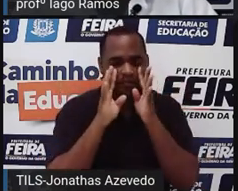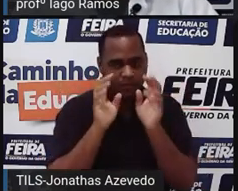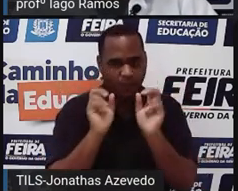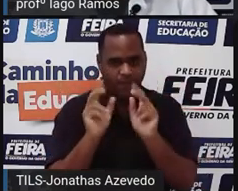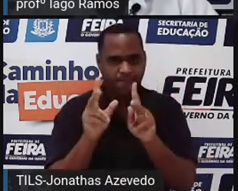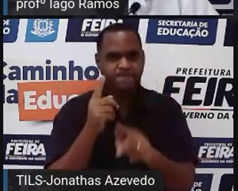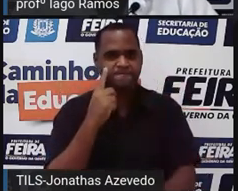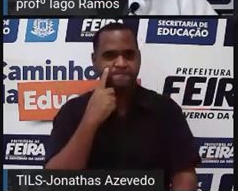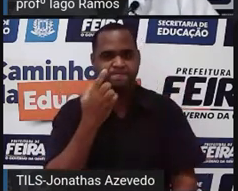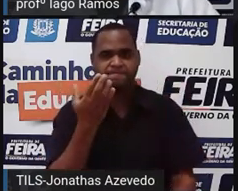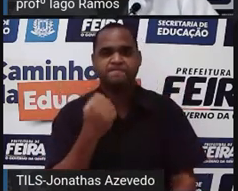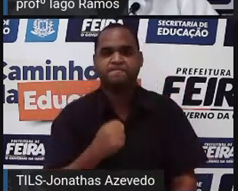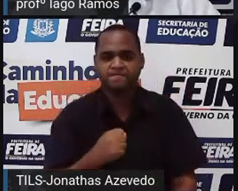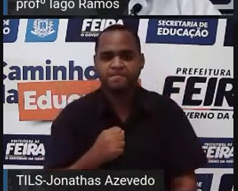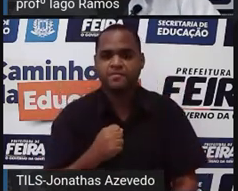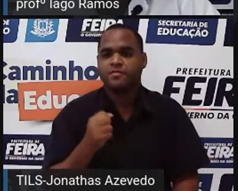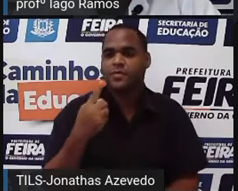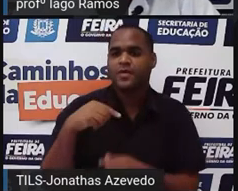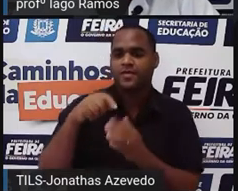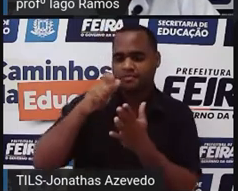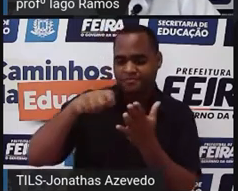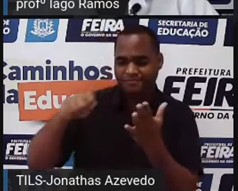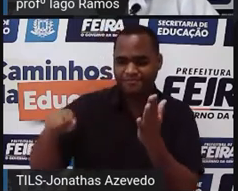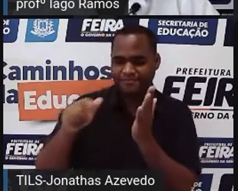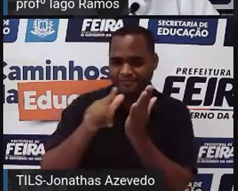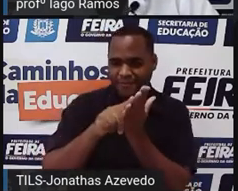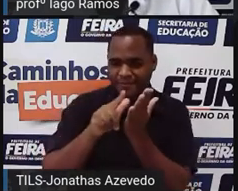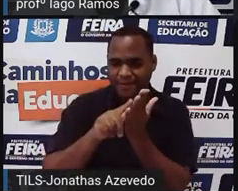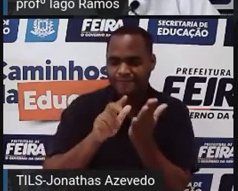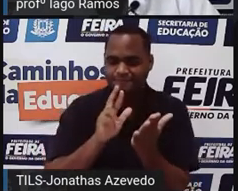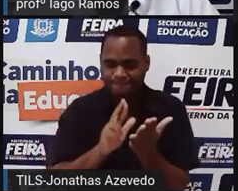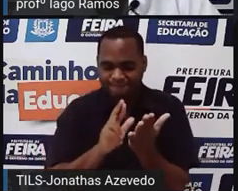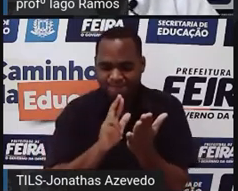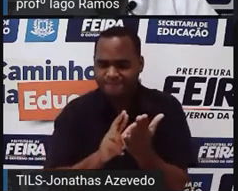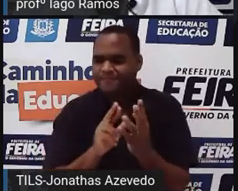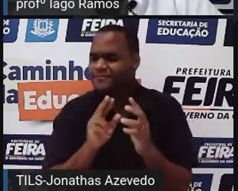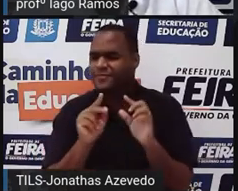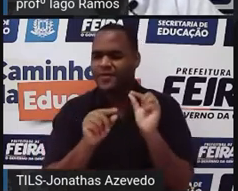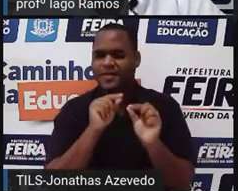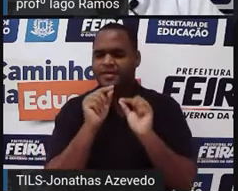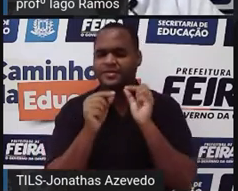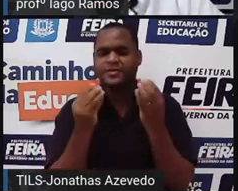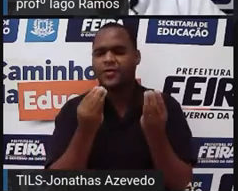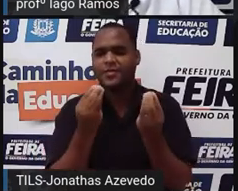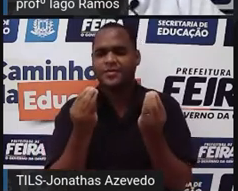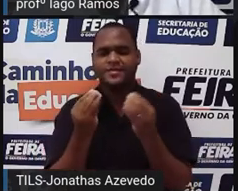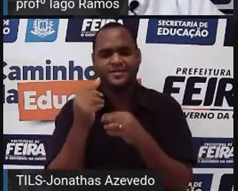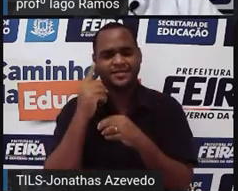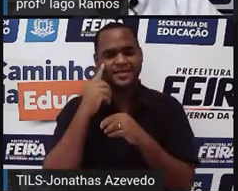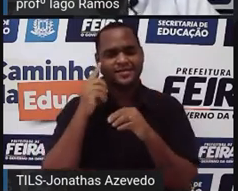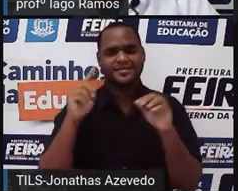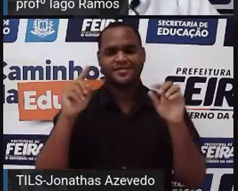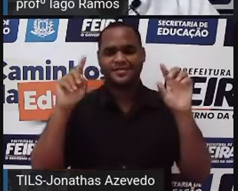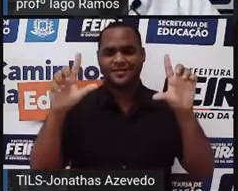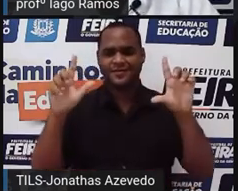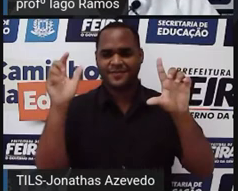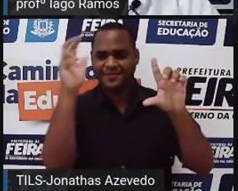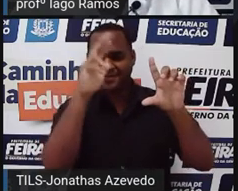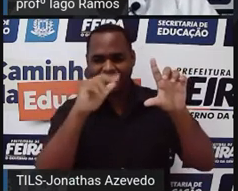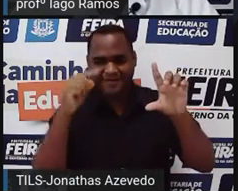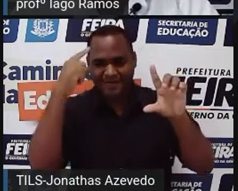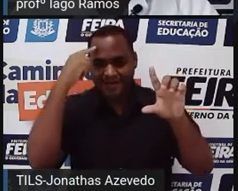olha só. A gente vai rascunhar, certo? Como se fosse o quadro da sala de